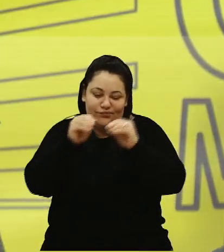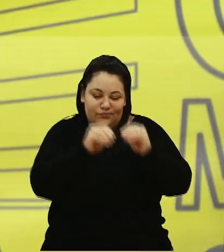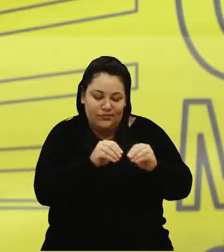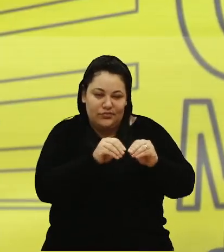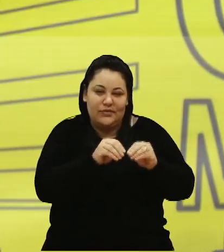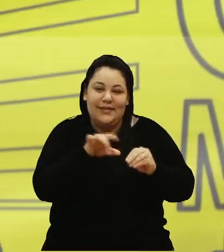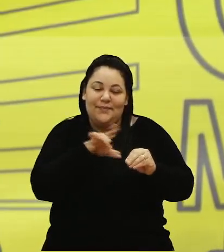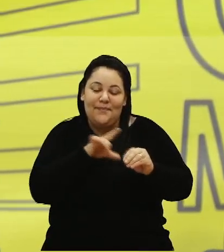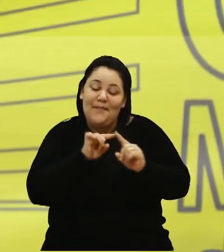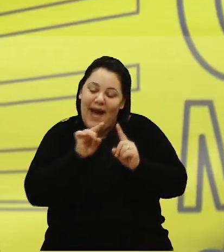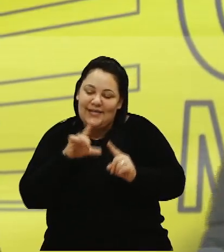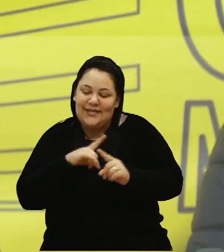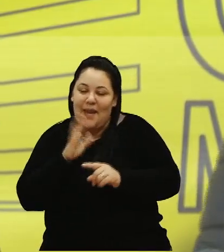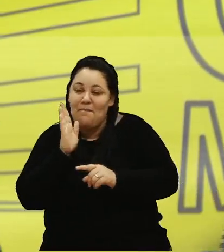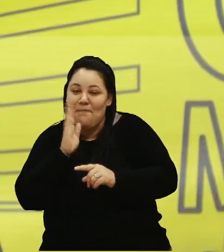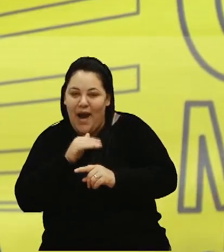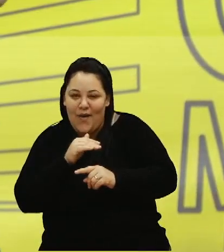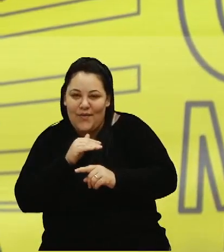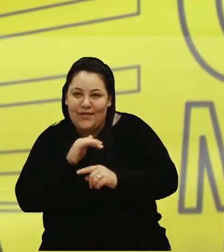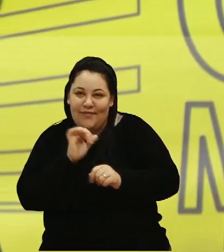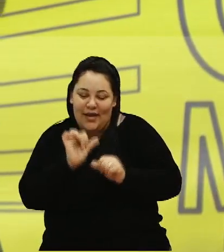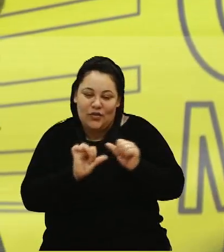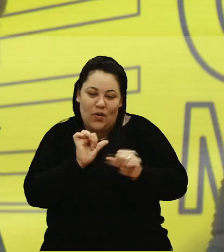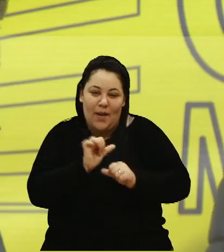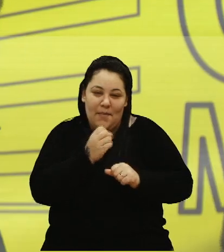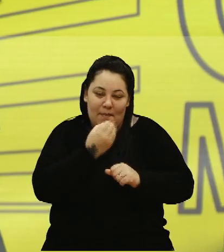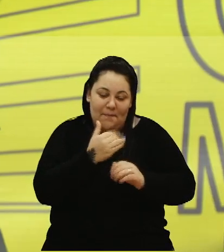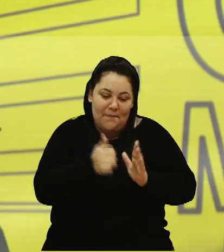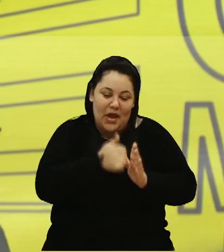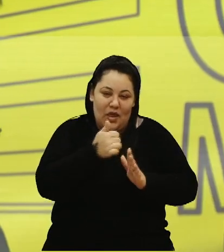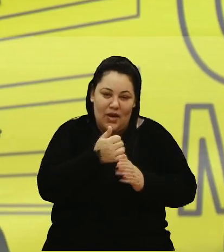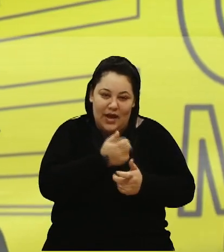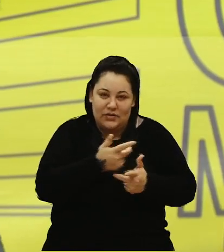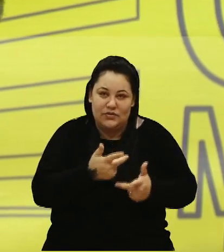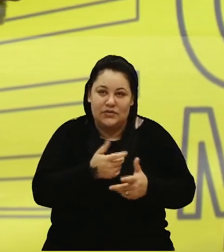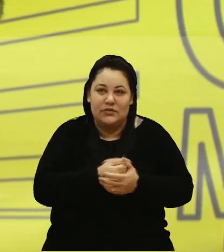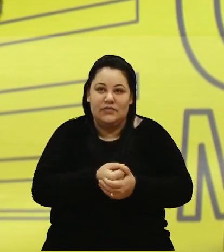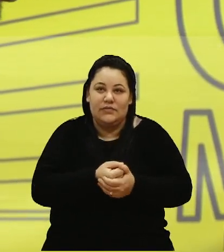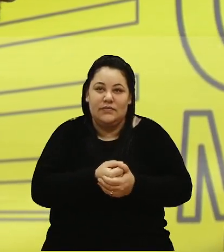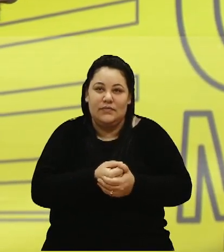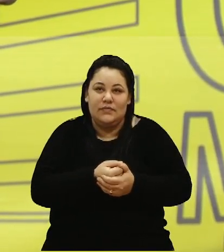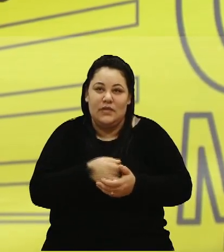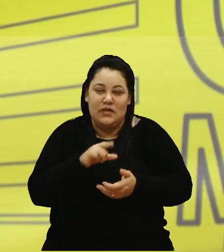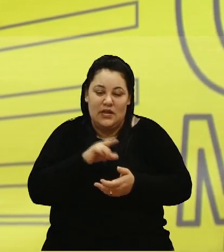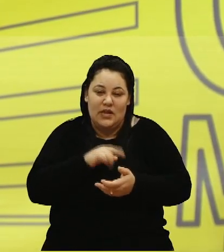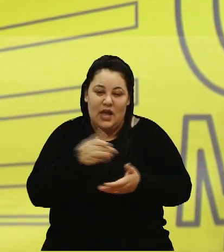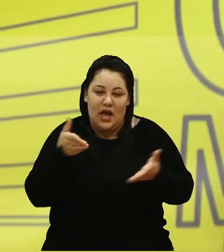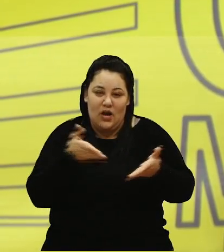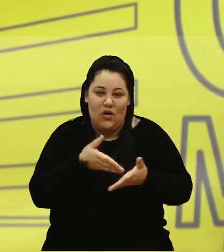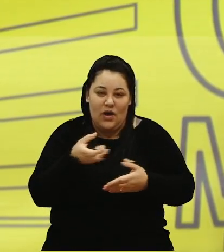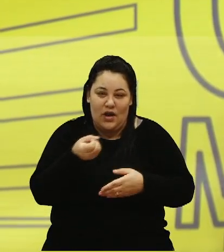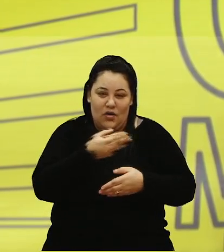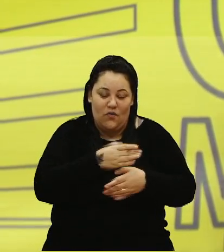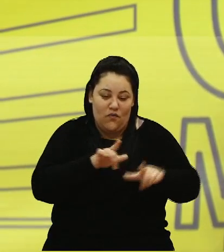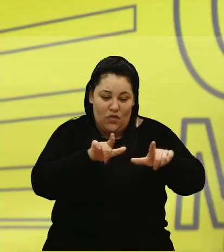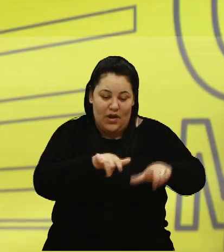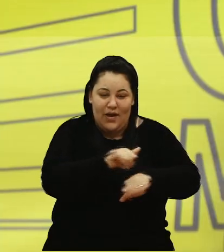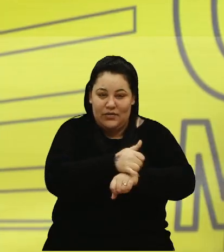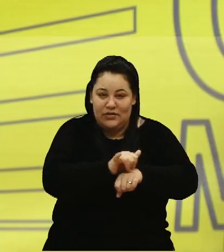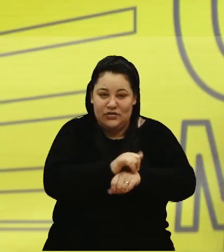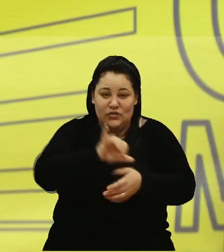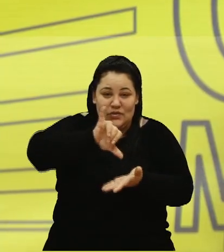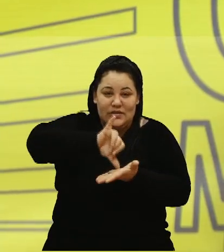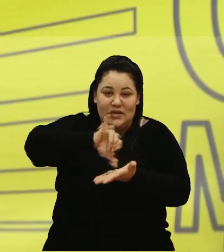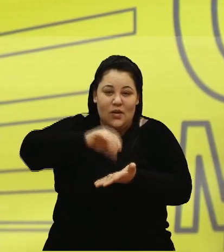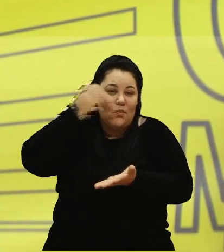vem, né, para melhorar as coisas, né, para o bem. Então, agora a nova sede ficou num lugar estratégico, no centro de Porto Alegre,